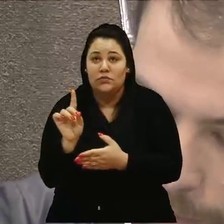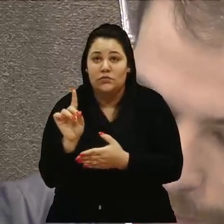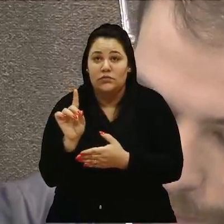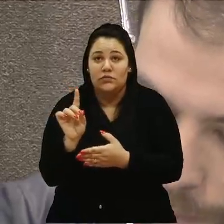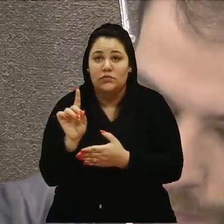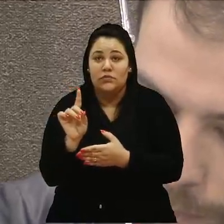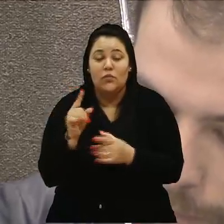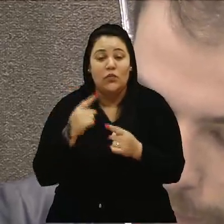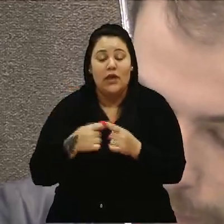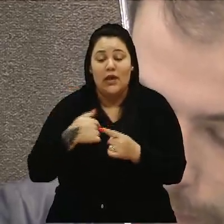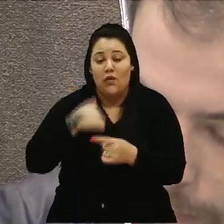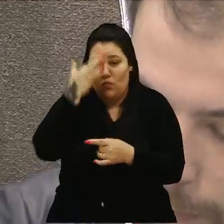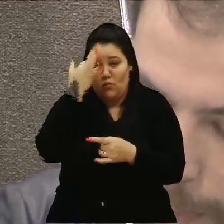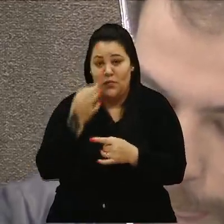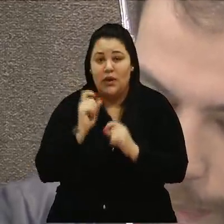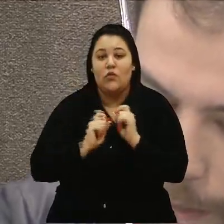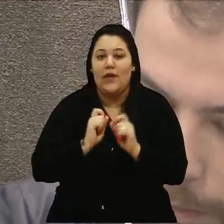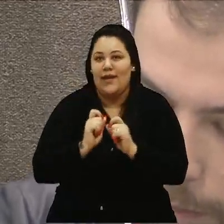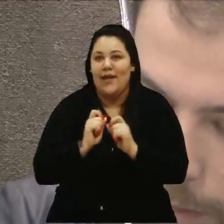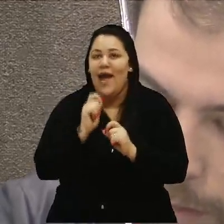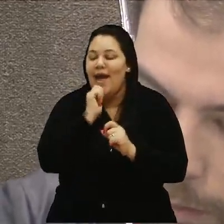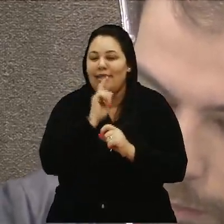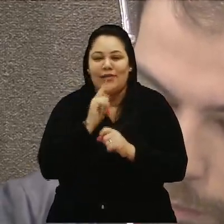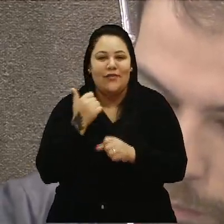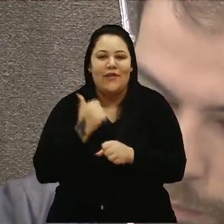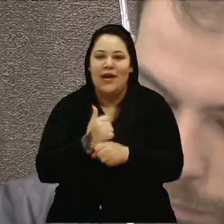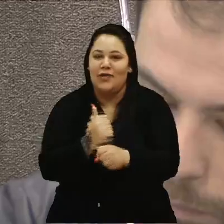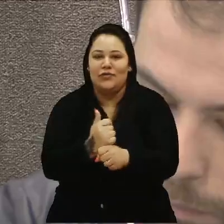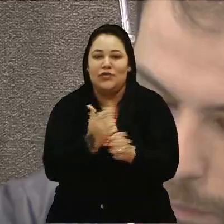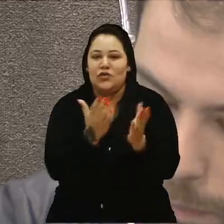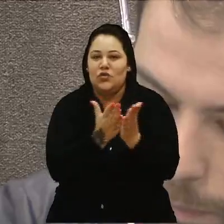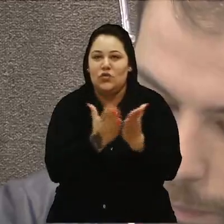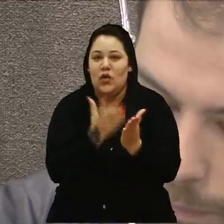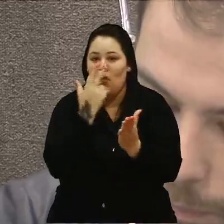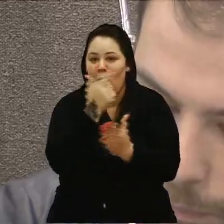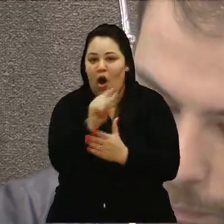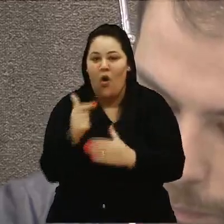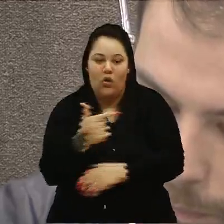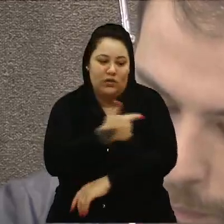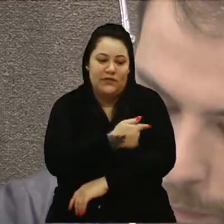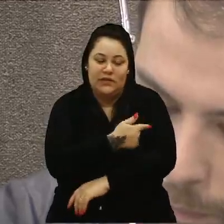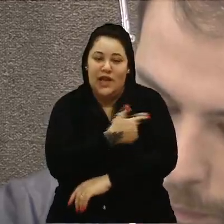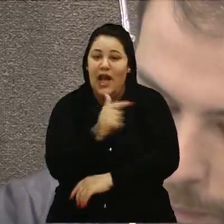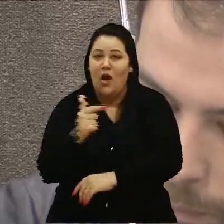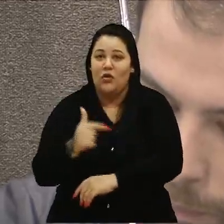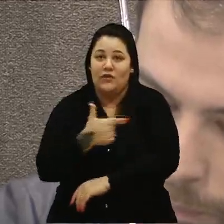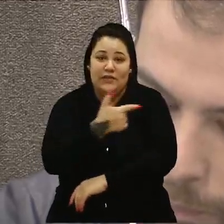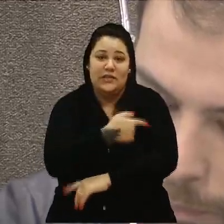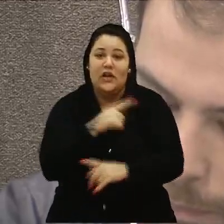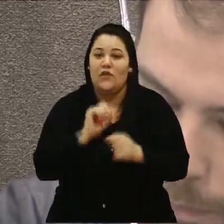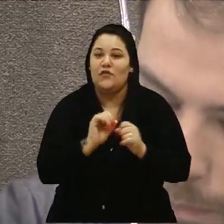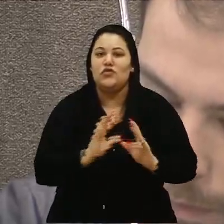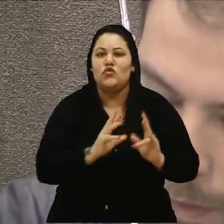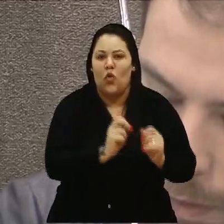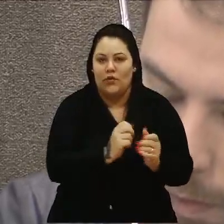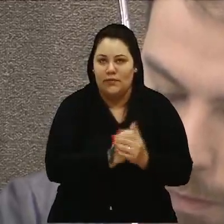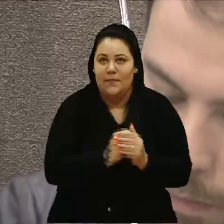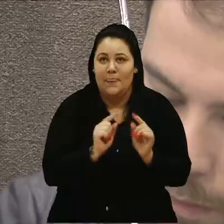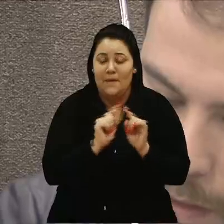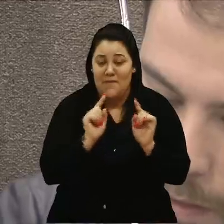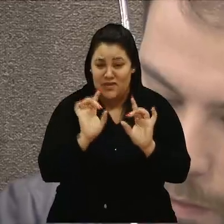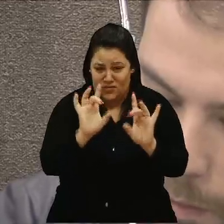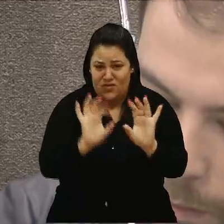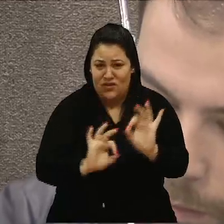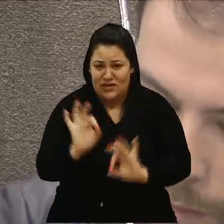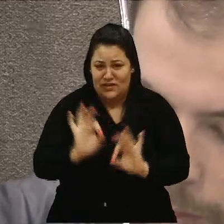por entender que não teve anos de estudo, assim como as outras vacinas. As outras vacinas eu fiz tudo. Mas, corrigindo